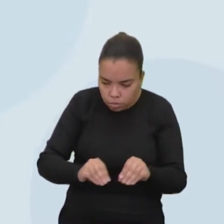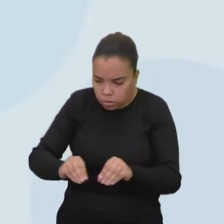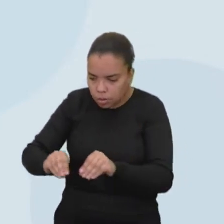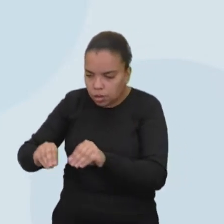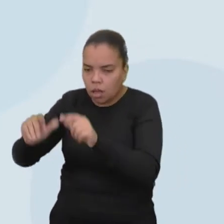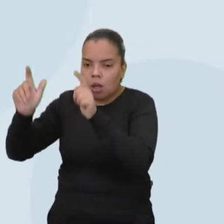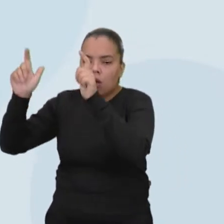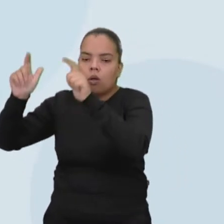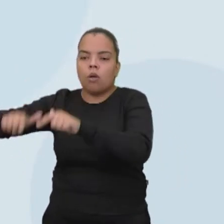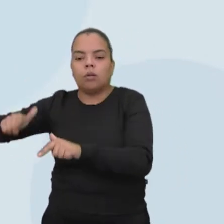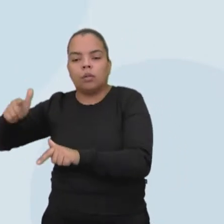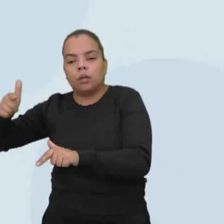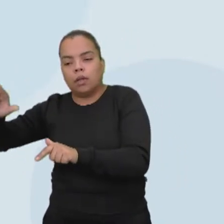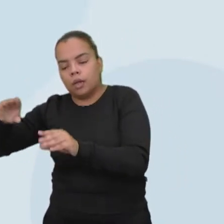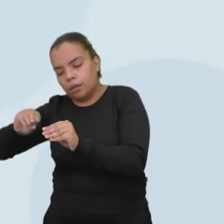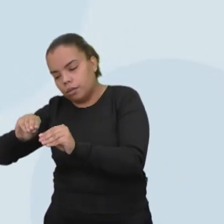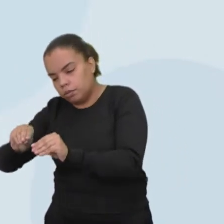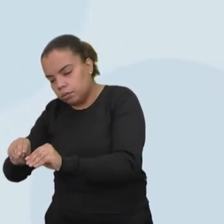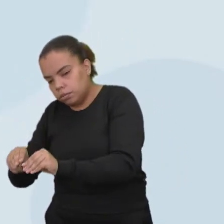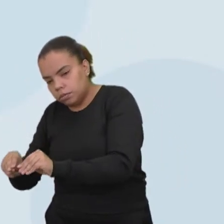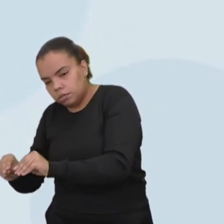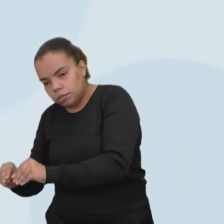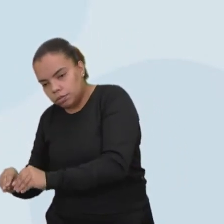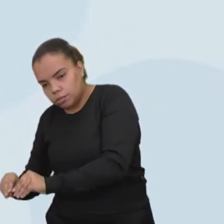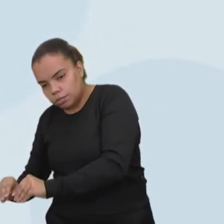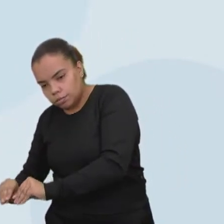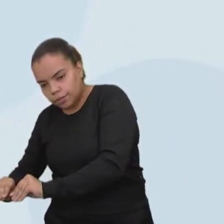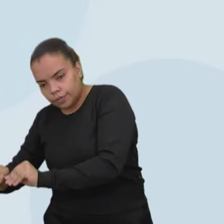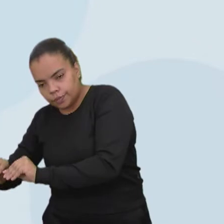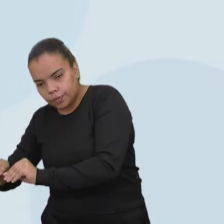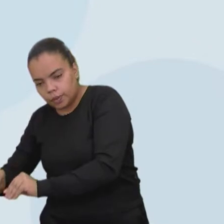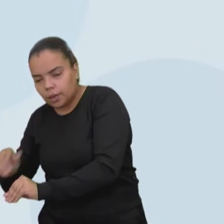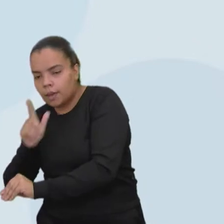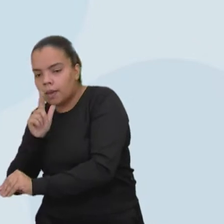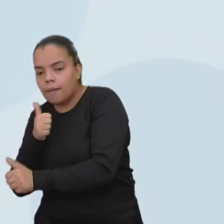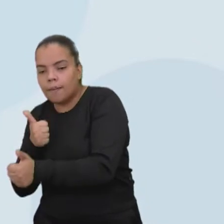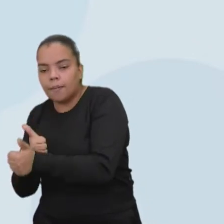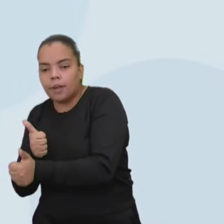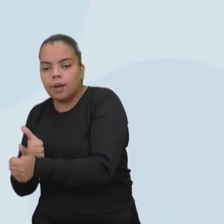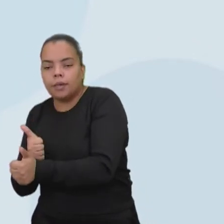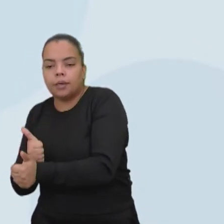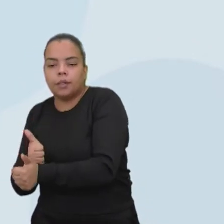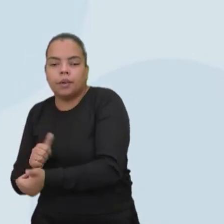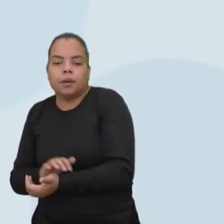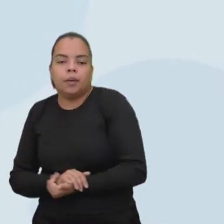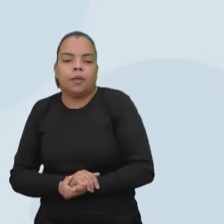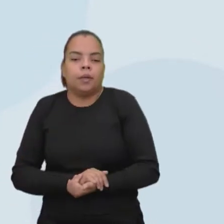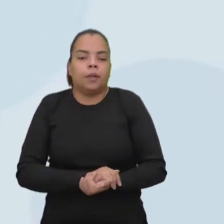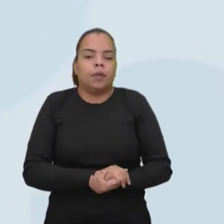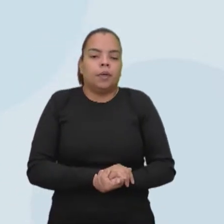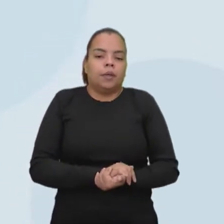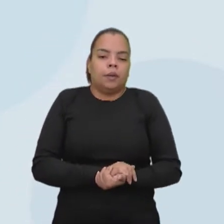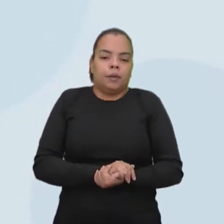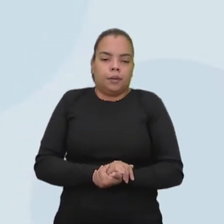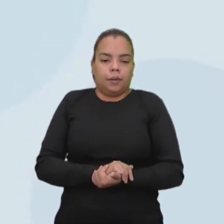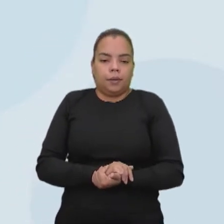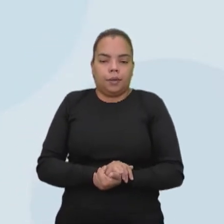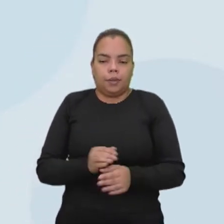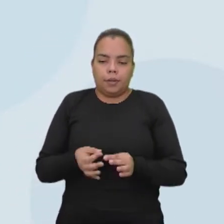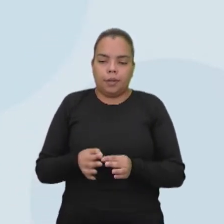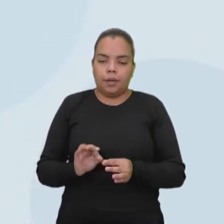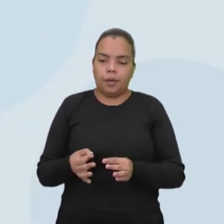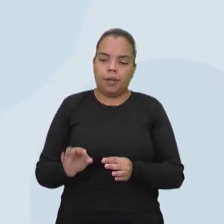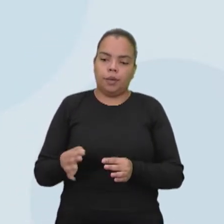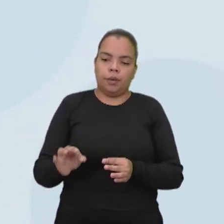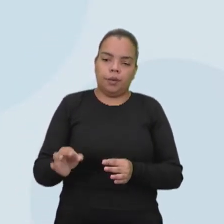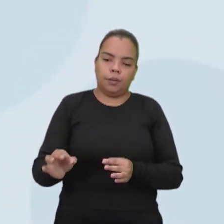lugares mais baixos pela ação da gravidade, de rios, de geleiras ou do vento. O mais extenso e mais duradouro